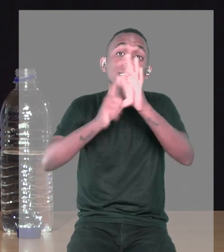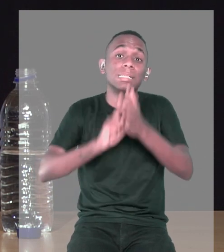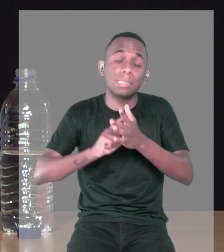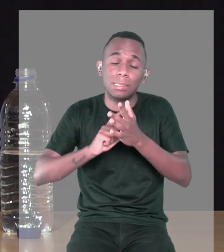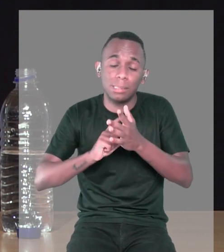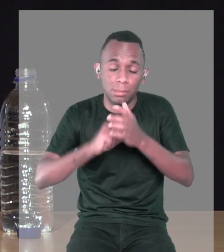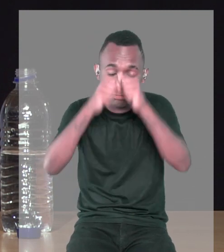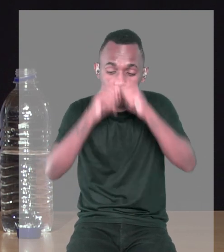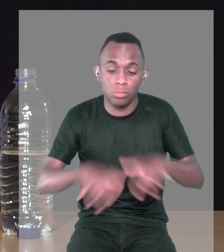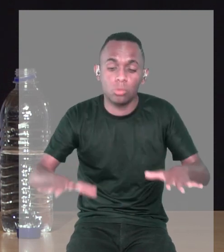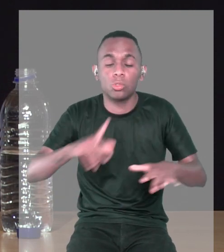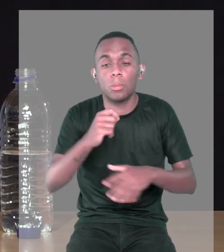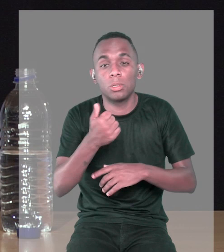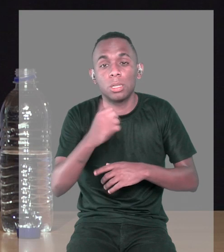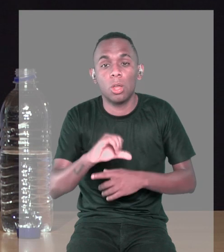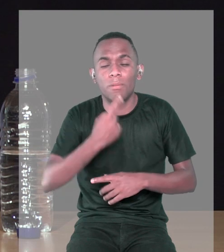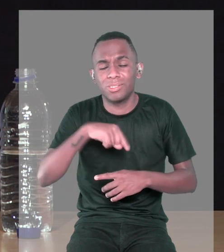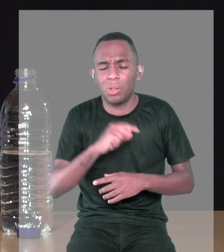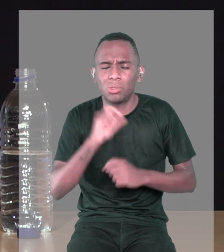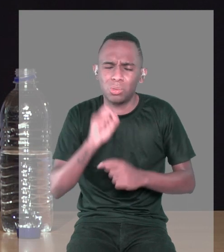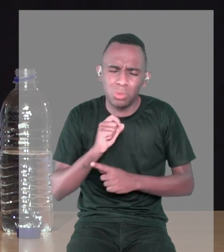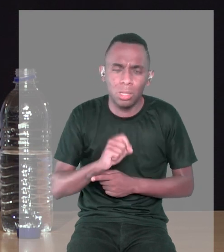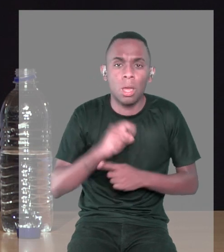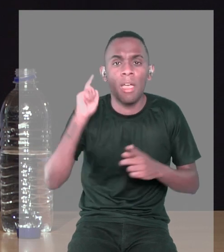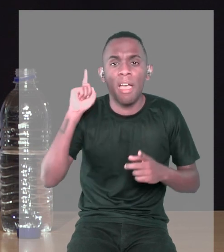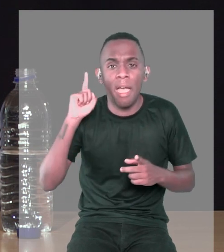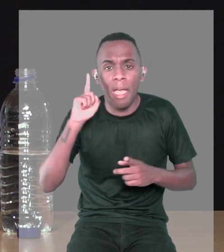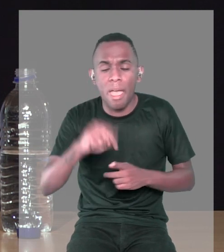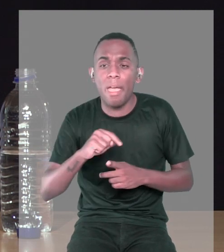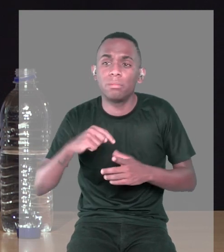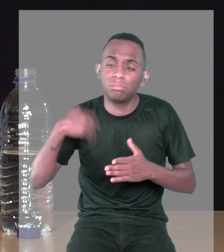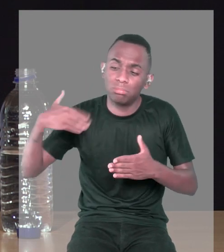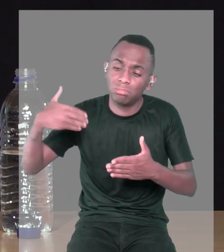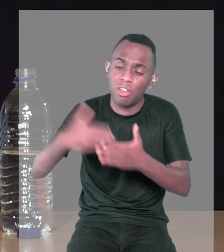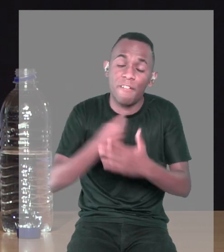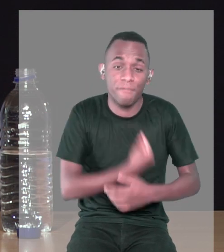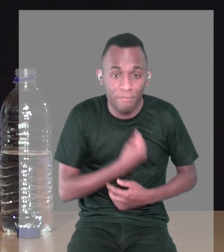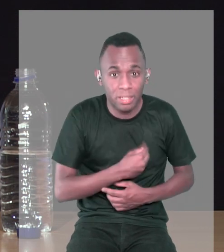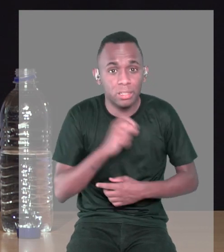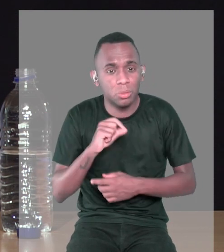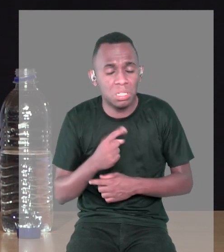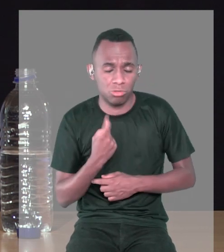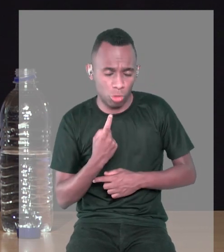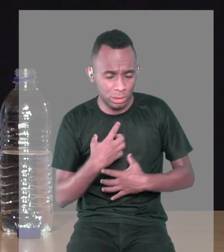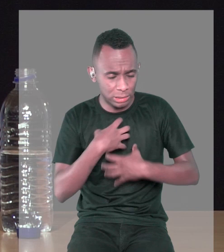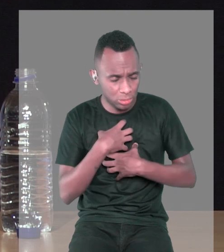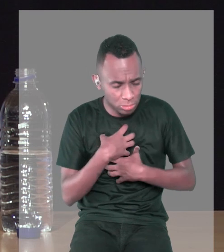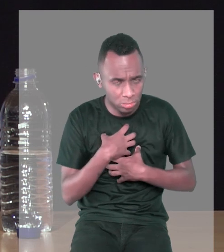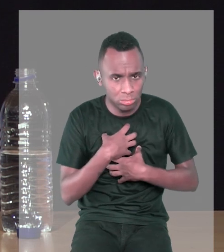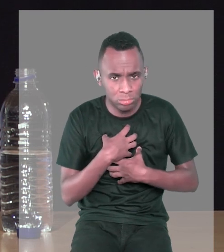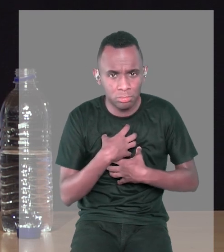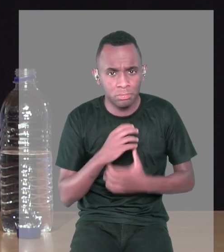da grande mutação do Covid-19, estávamos condenados a passar o resto da vida